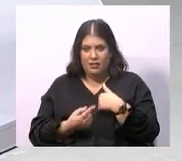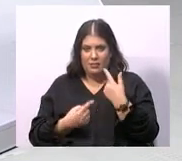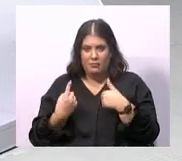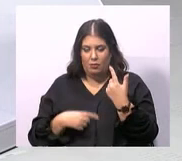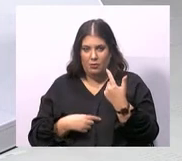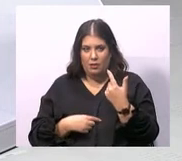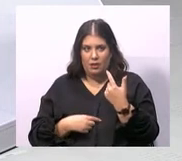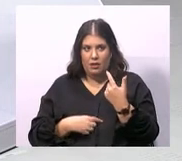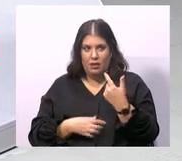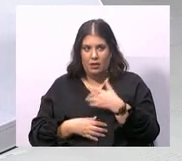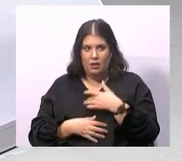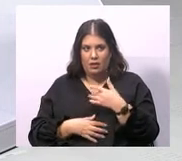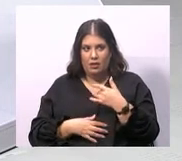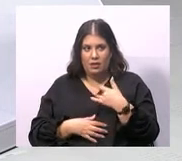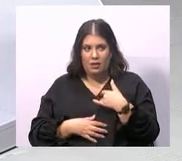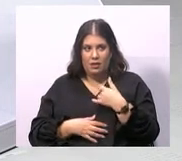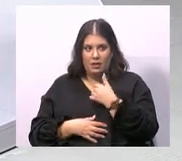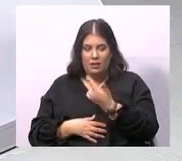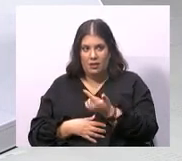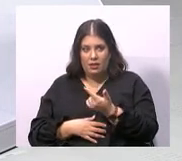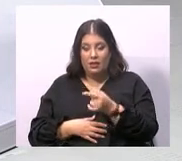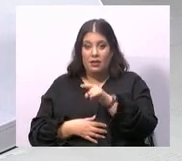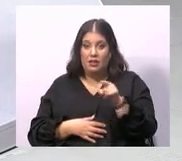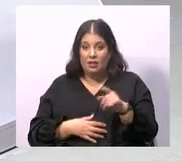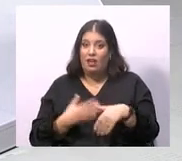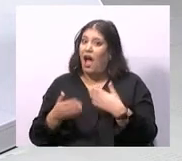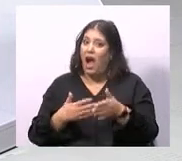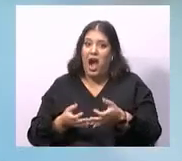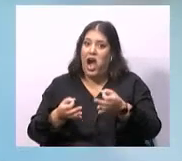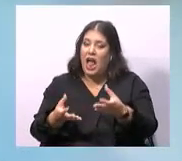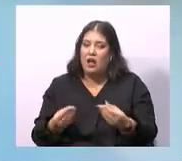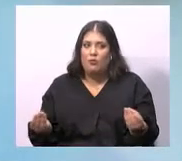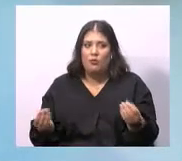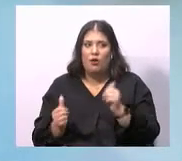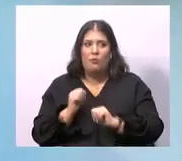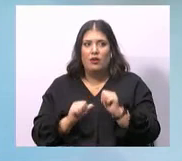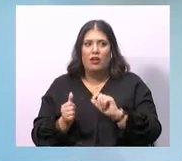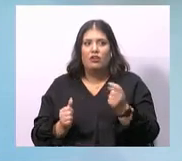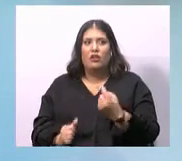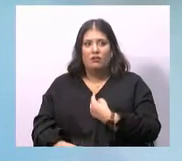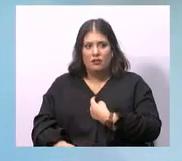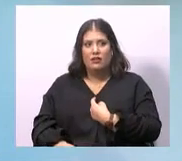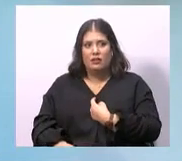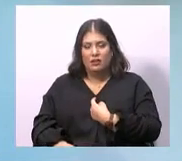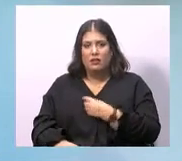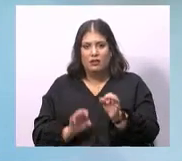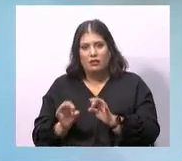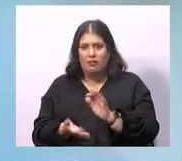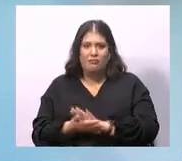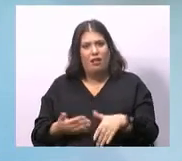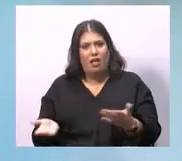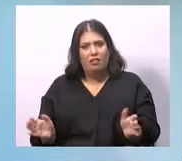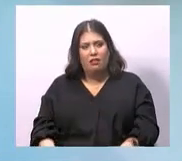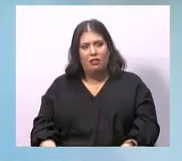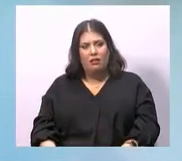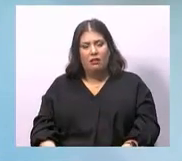público, é que o médico disse isso, a senhora já está num estado muito avançado, você já havia ter sido operada, estão a tratar disso. E